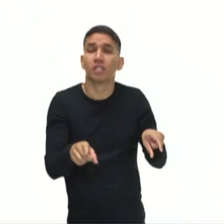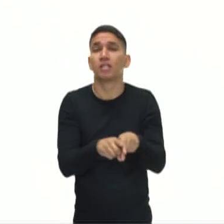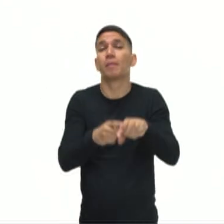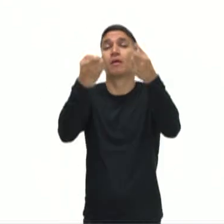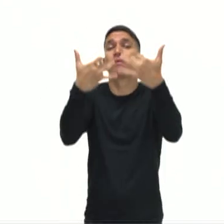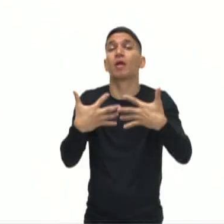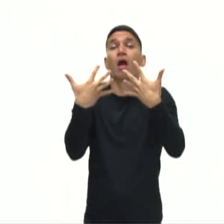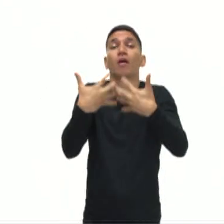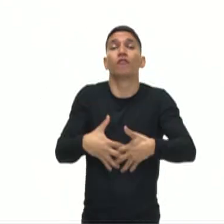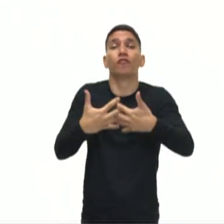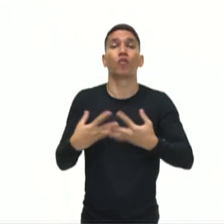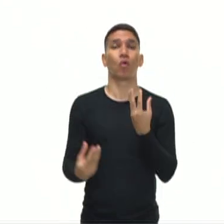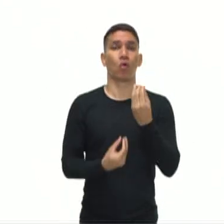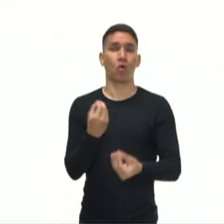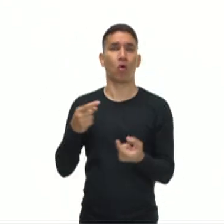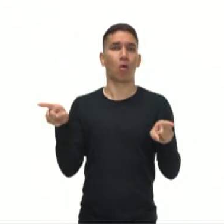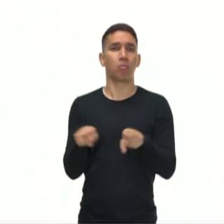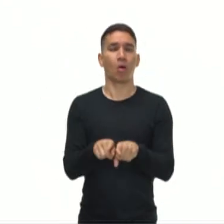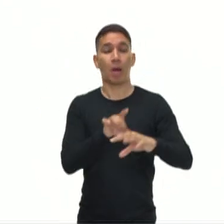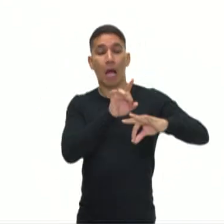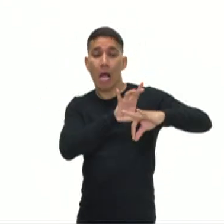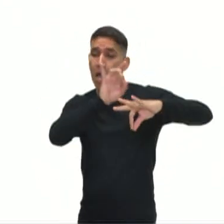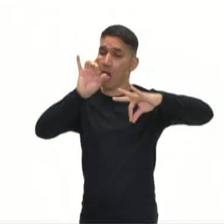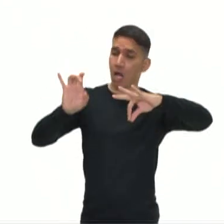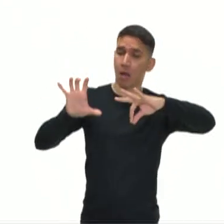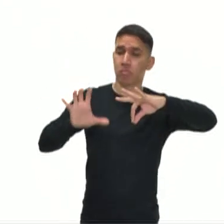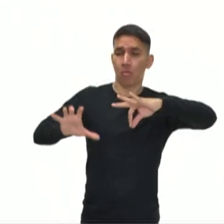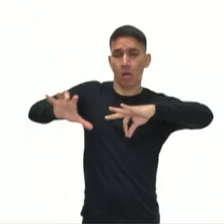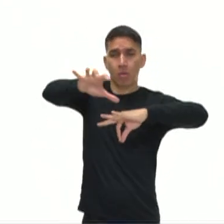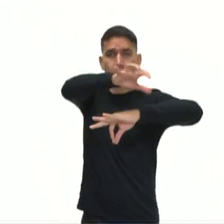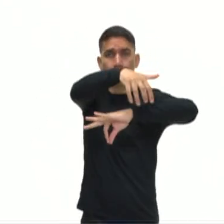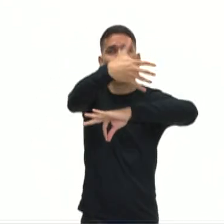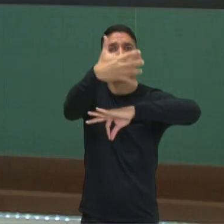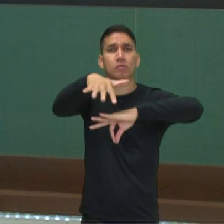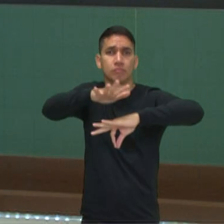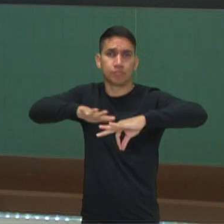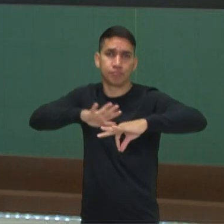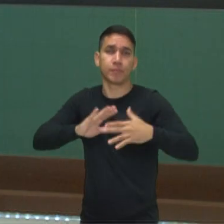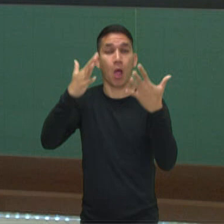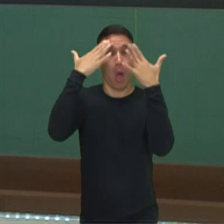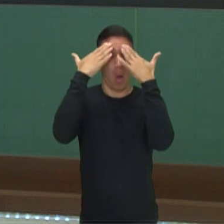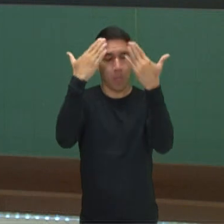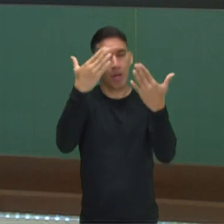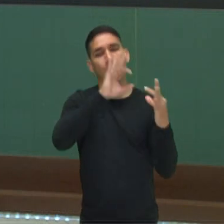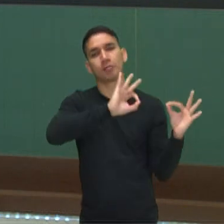das funções, né, de cada uma dessas partes. Então, obrigado